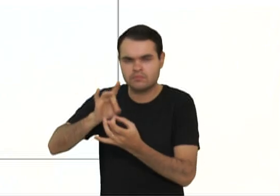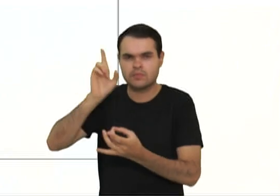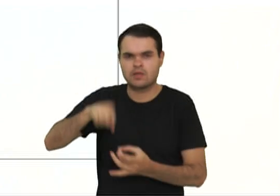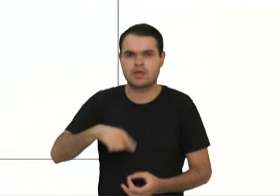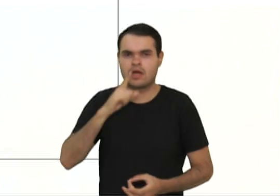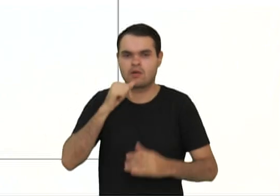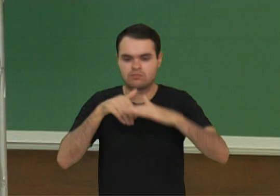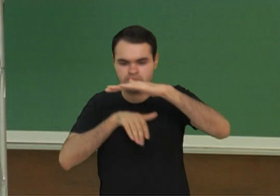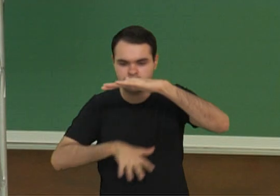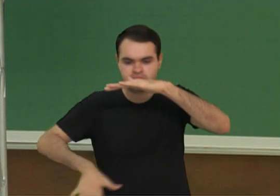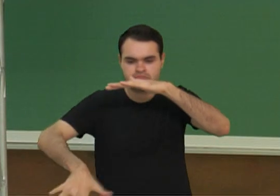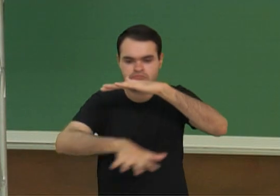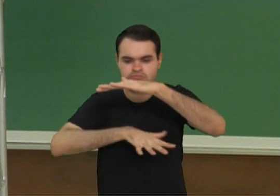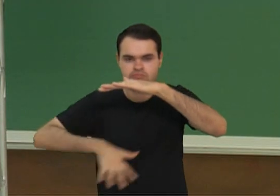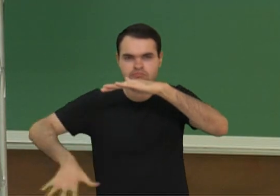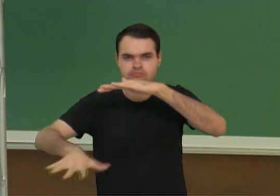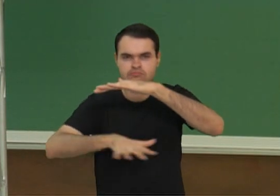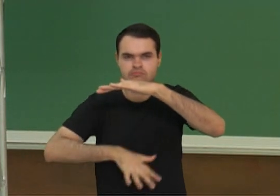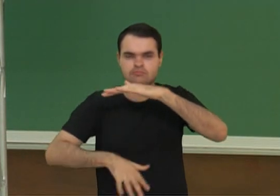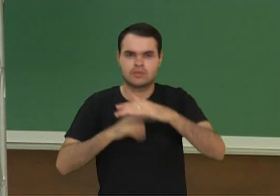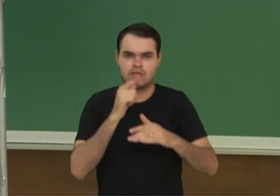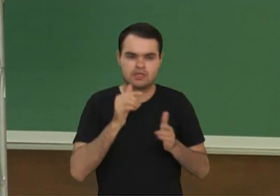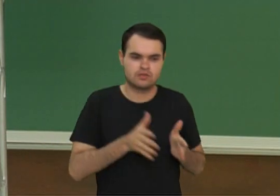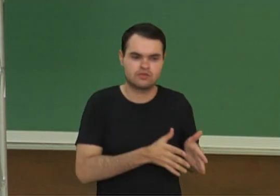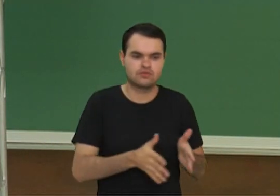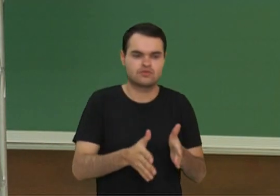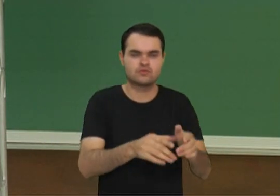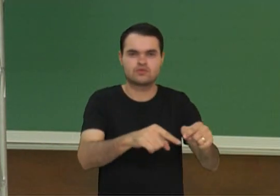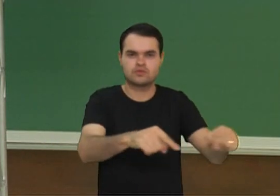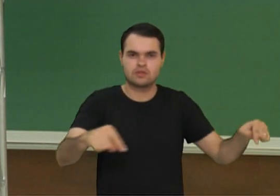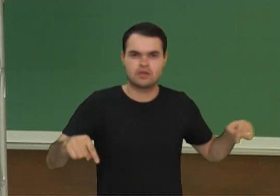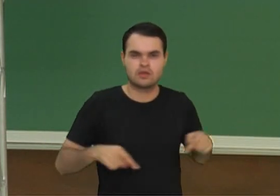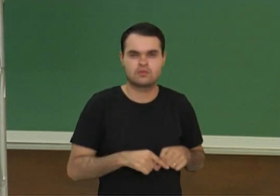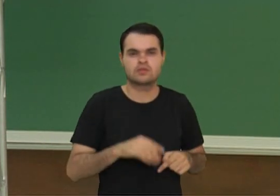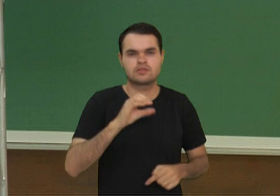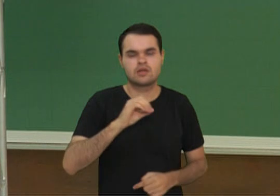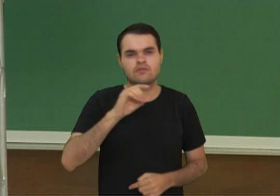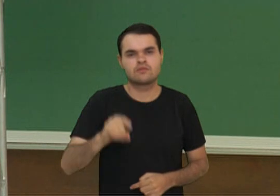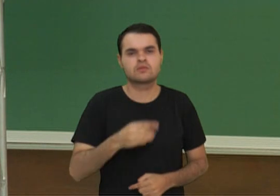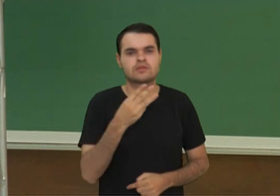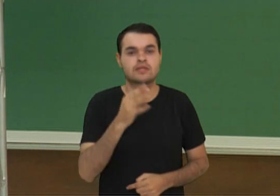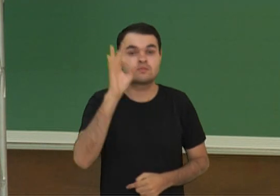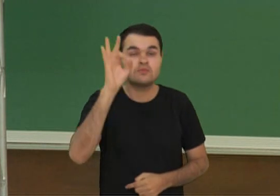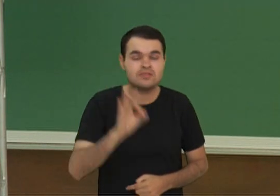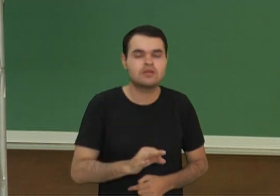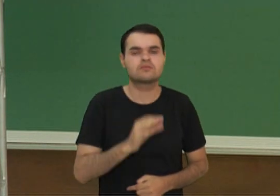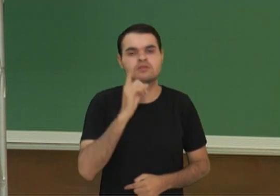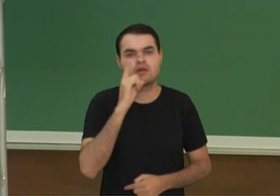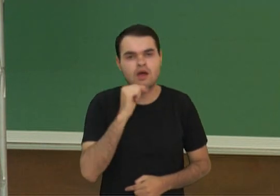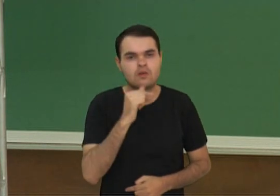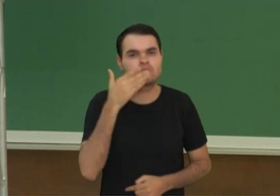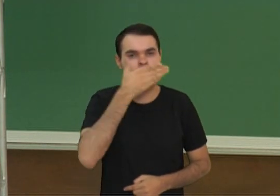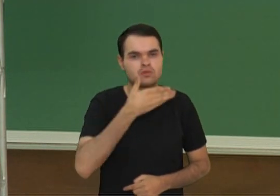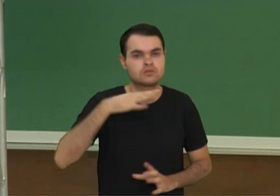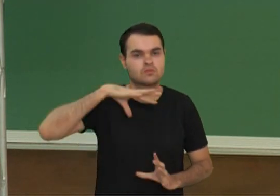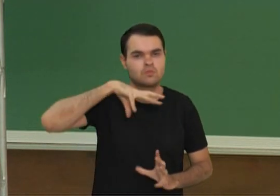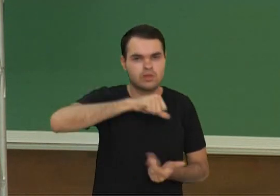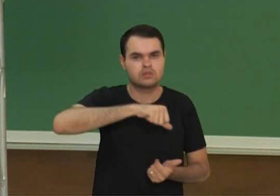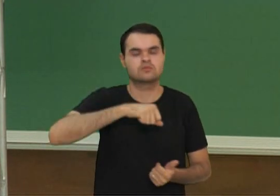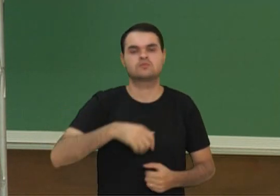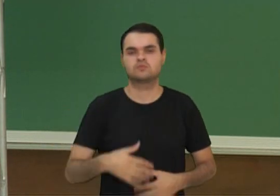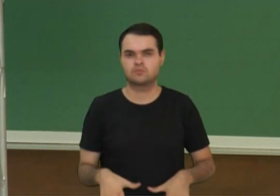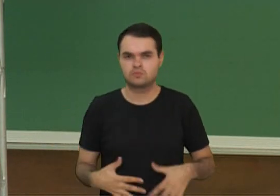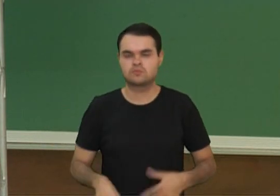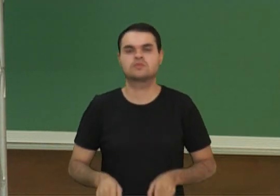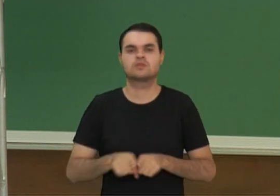águas subterrâneas. Nós temos nos rios e lagos em torno de 0,3% da água doce do nosso planeta